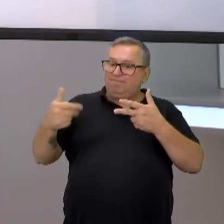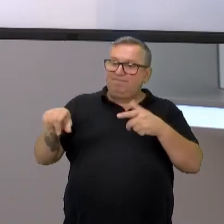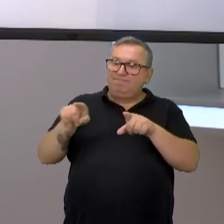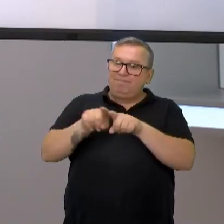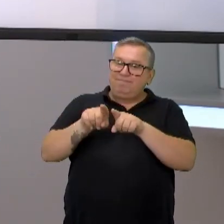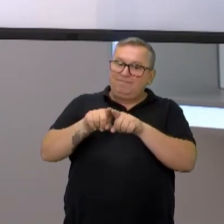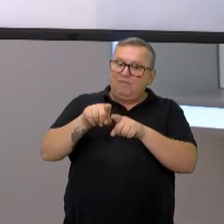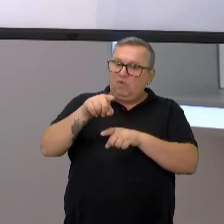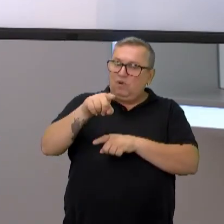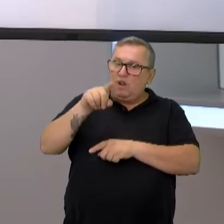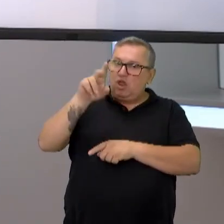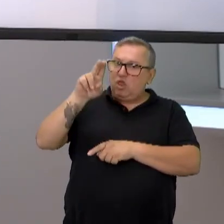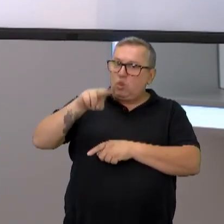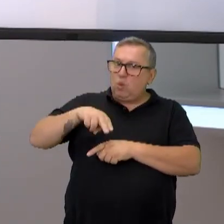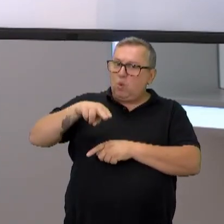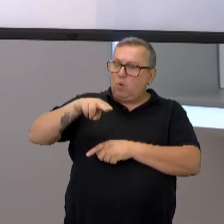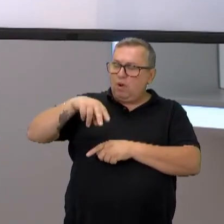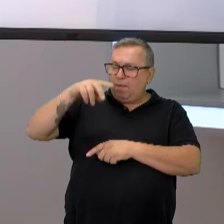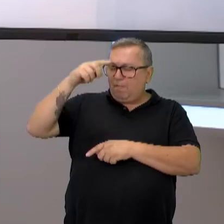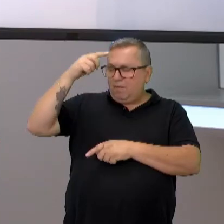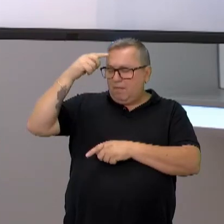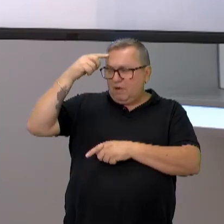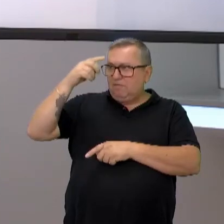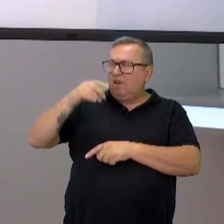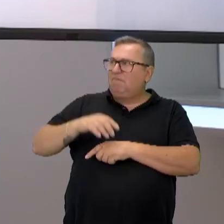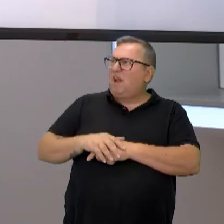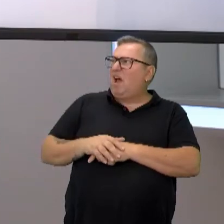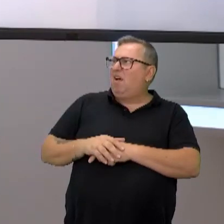você nunca pense assim... eu vou trazer